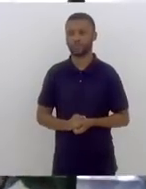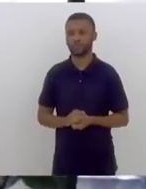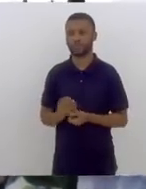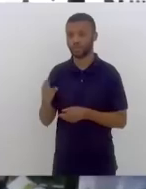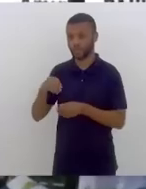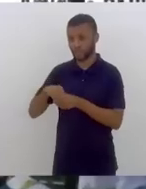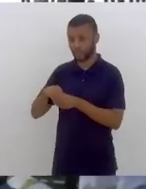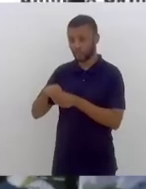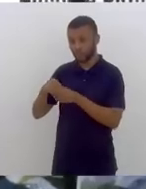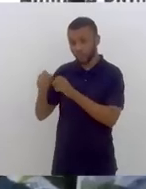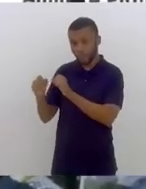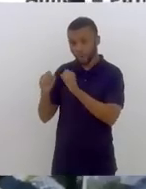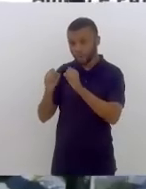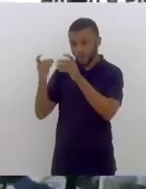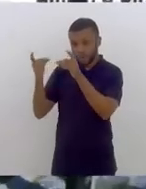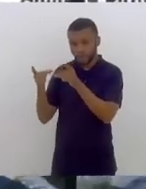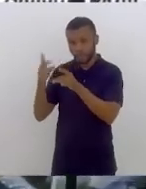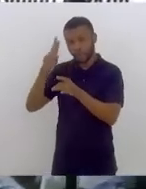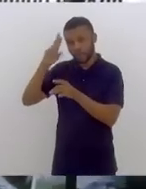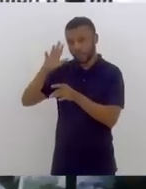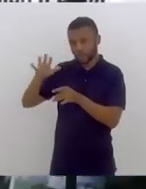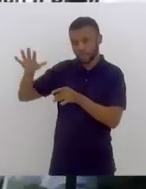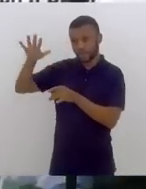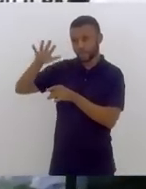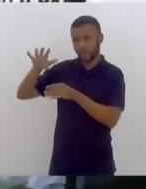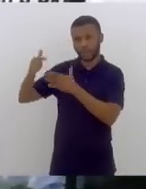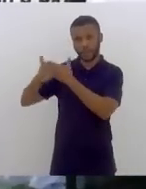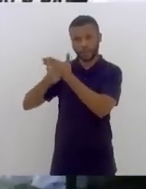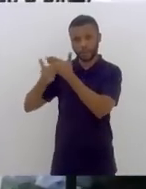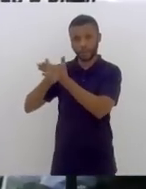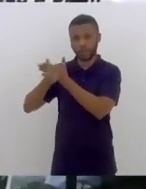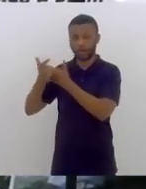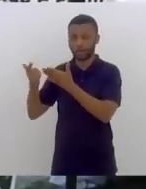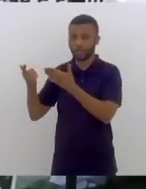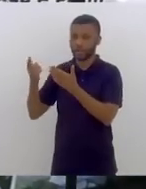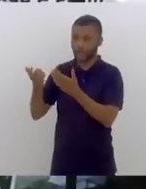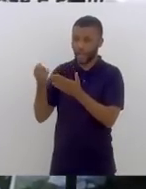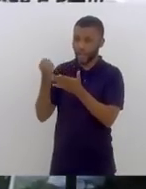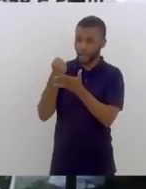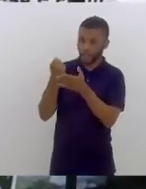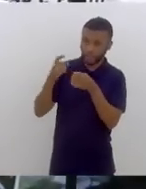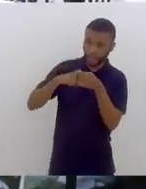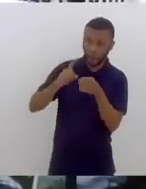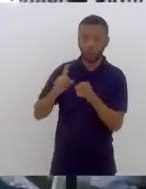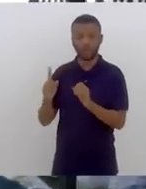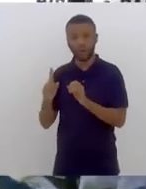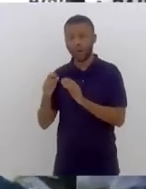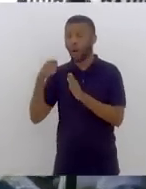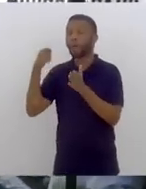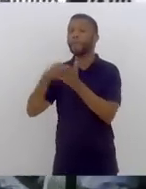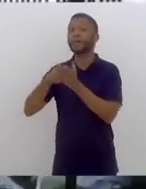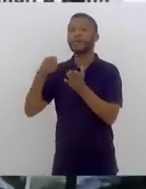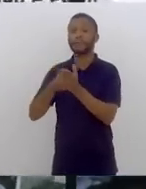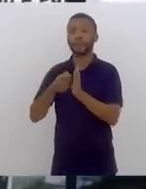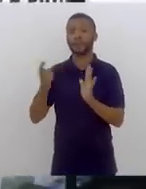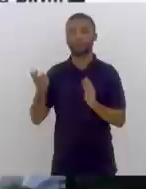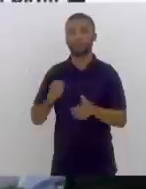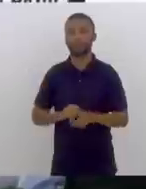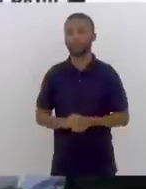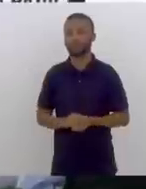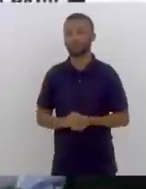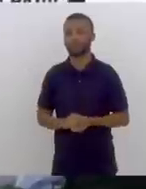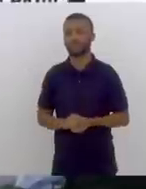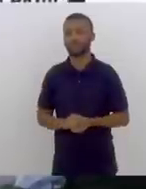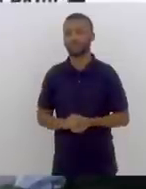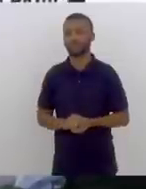dentro do Poder discricionário do comandante geral Coronel reintegrar ou não é dever tá escrito na Constituição então